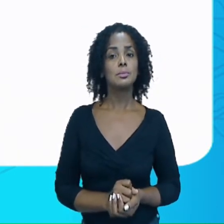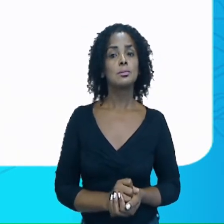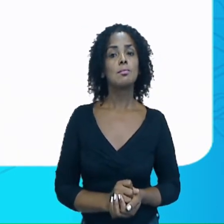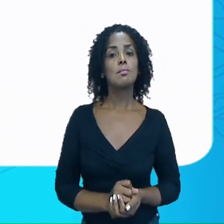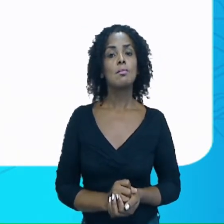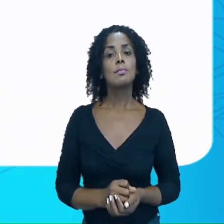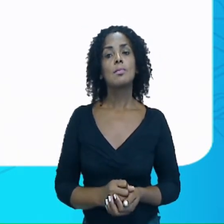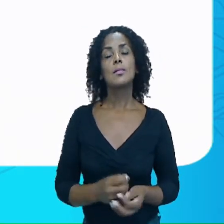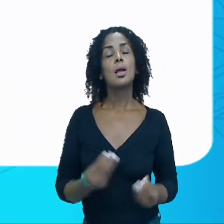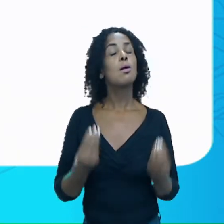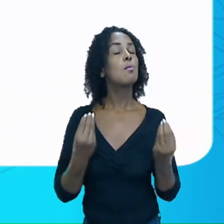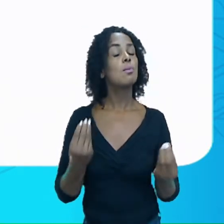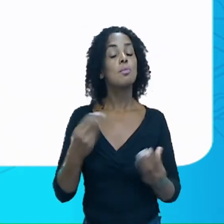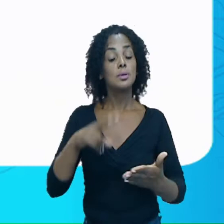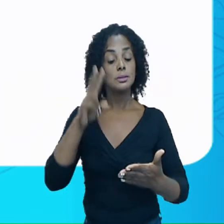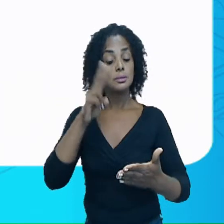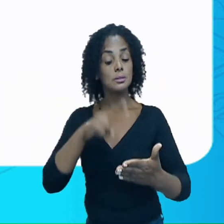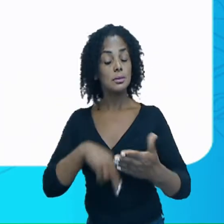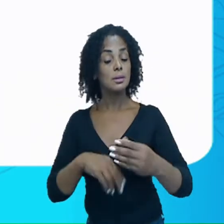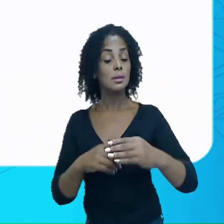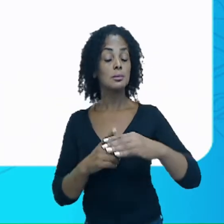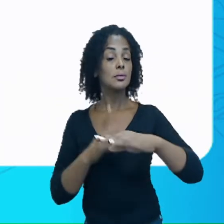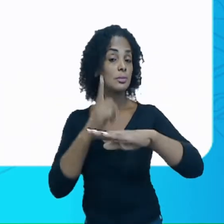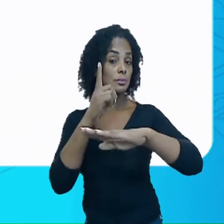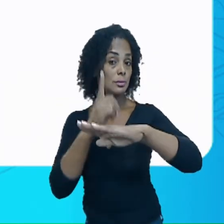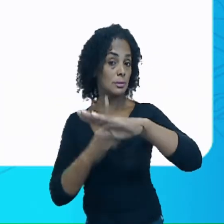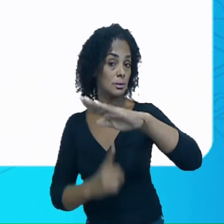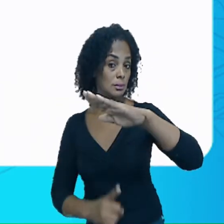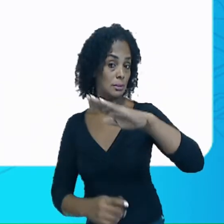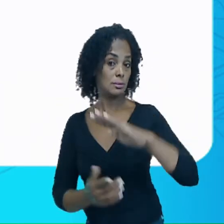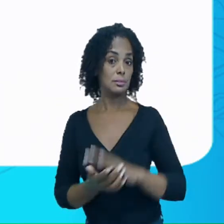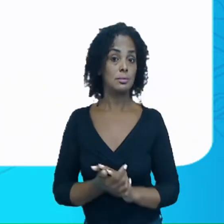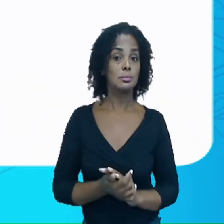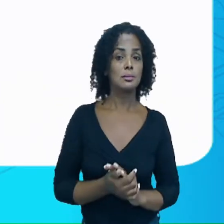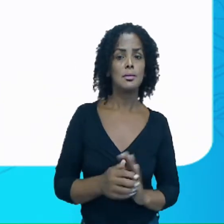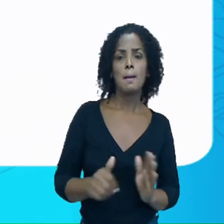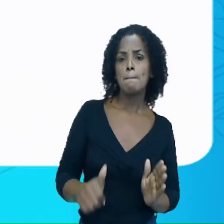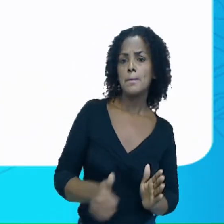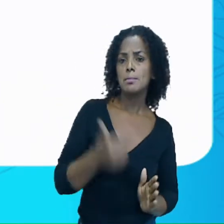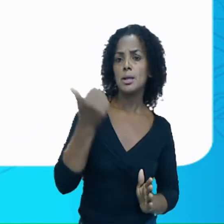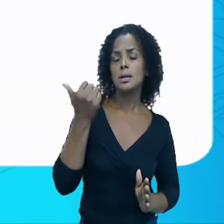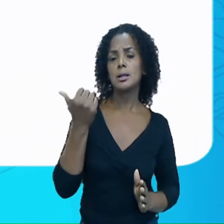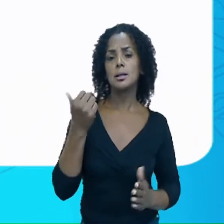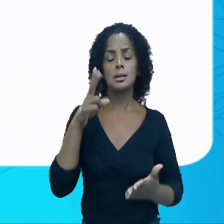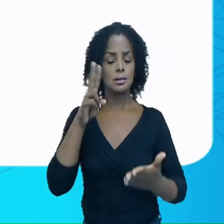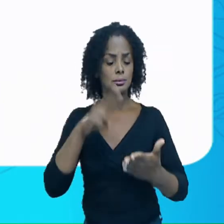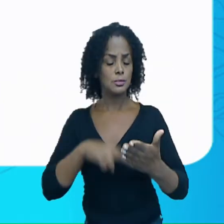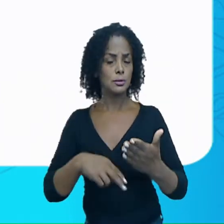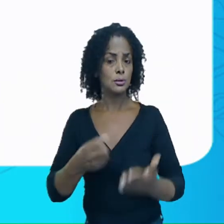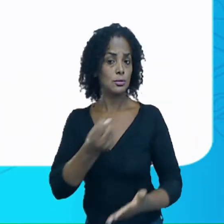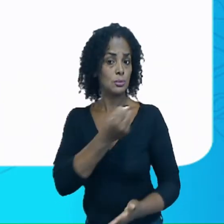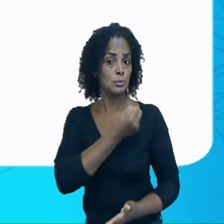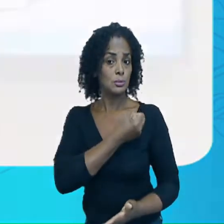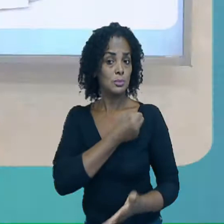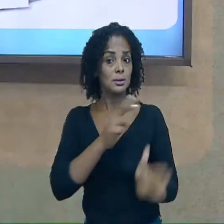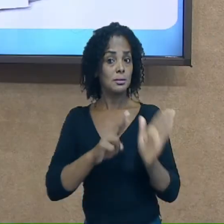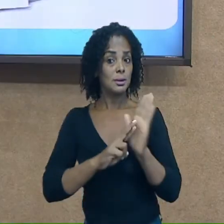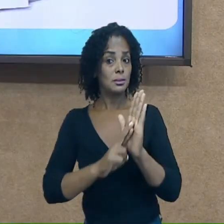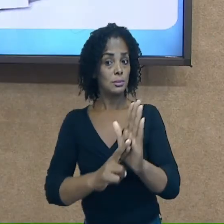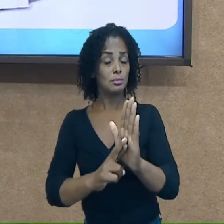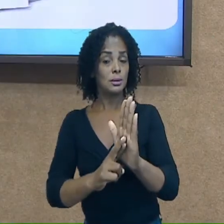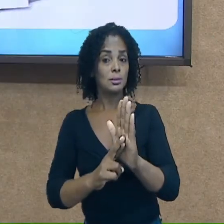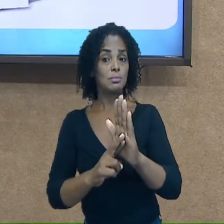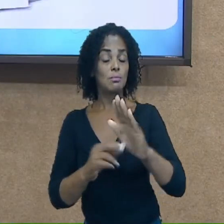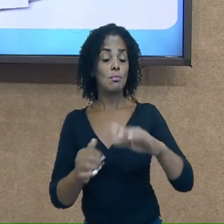Como se lê então a fração? Vamos ver a sua leitura? Primeiro, nós lemos o número que representa